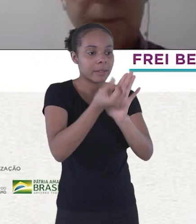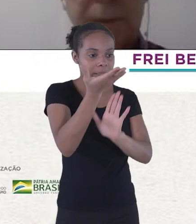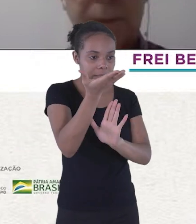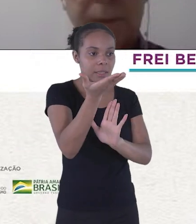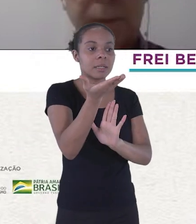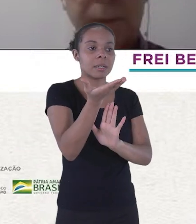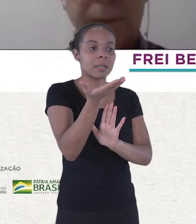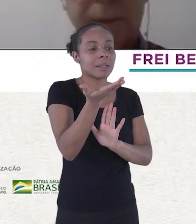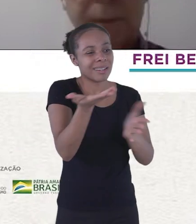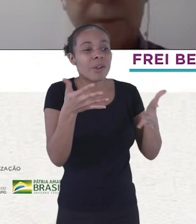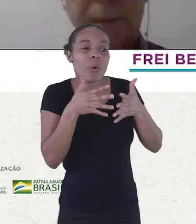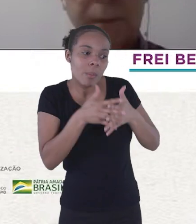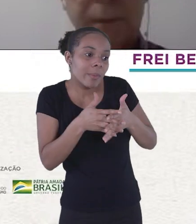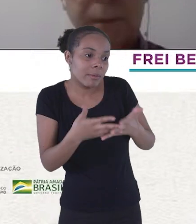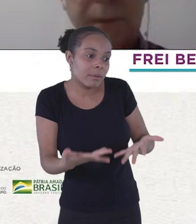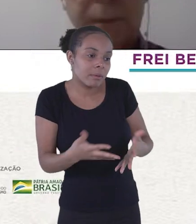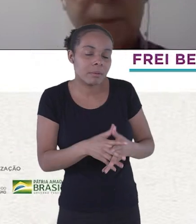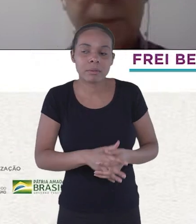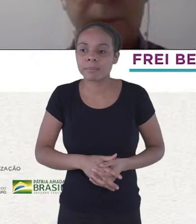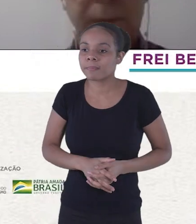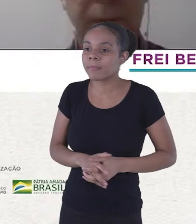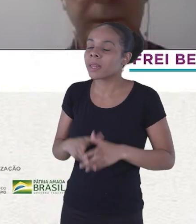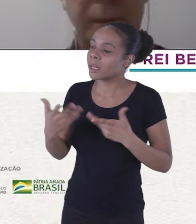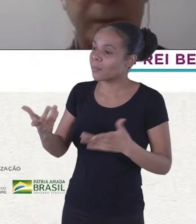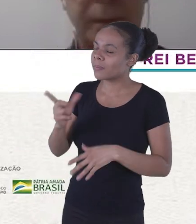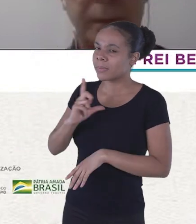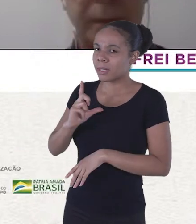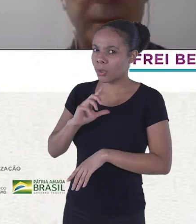são narradas no livro